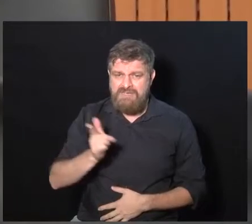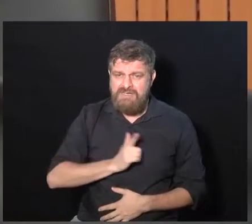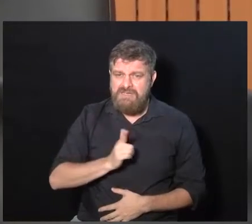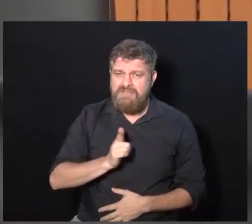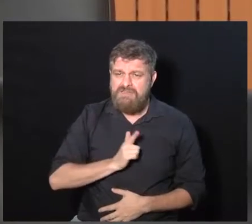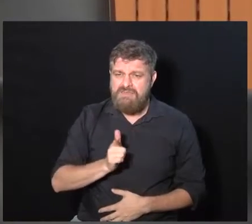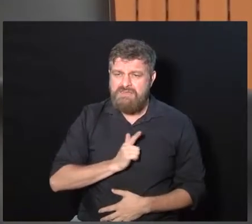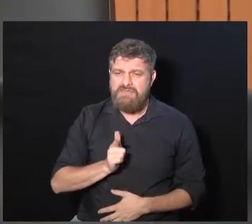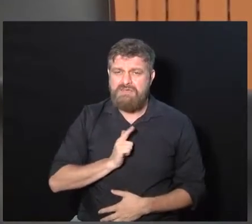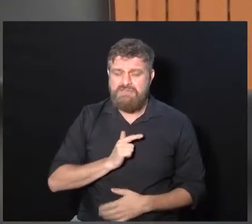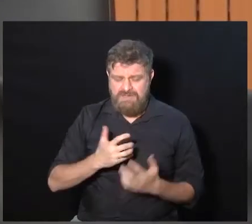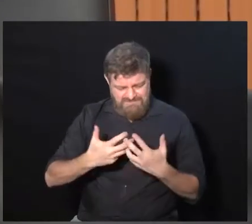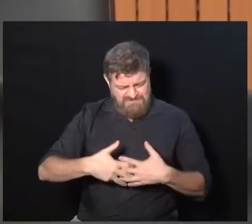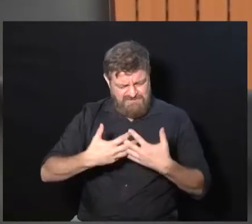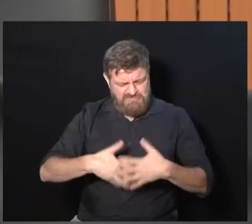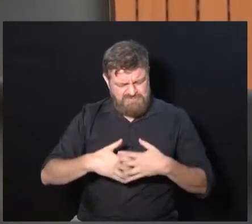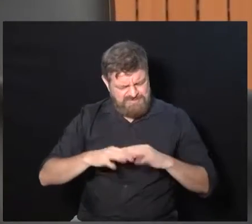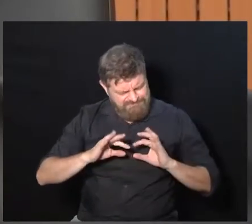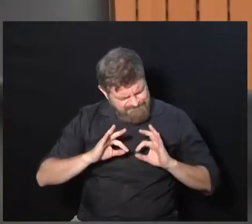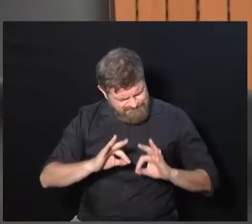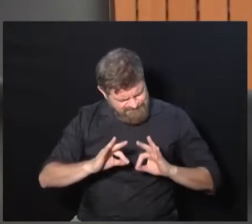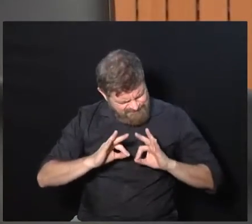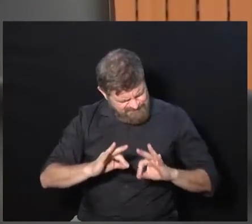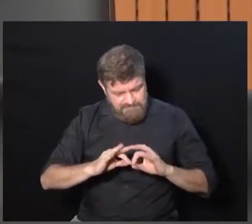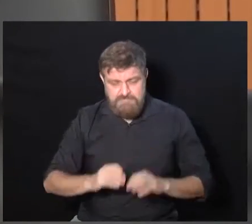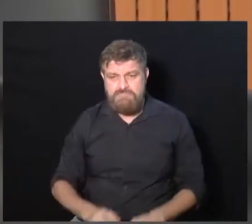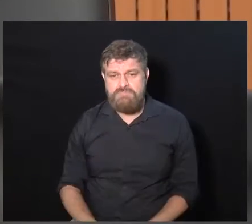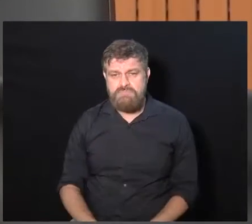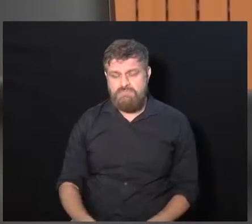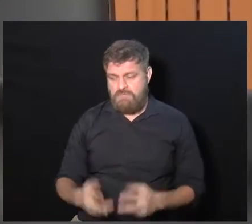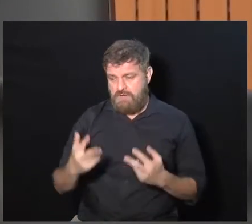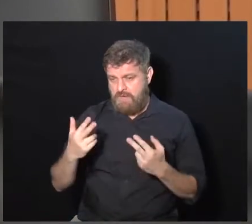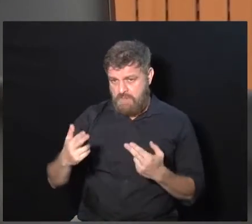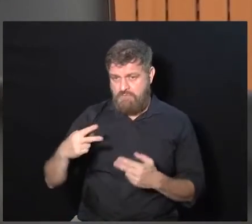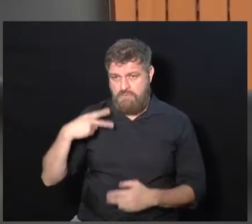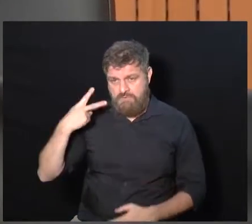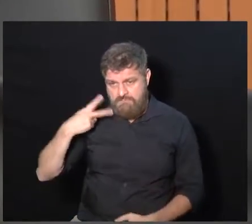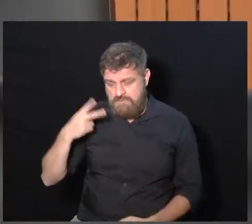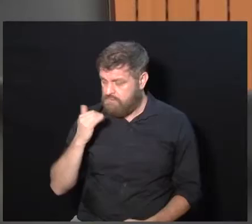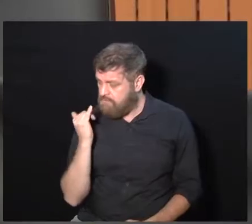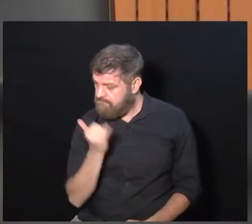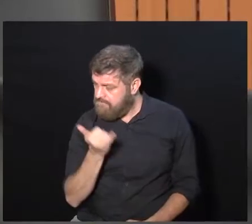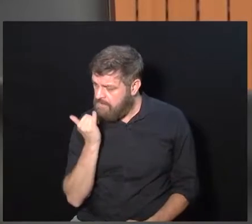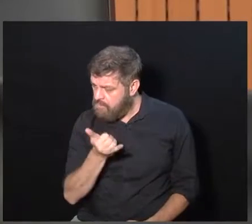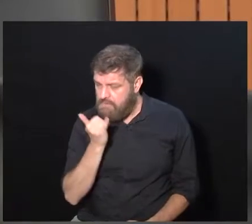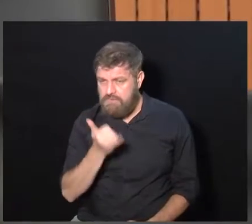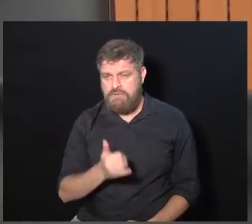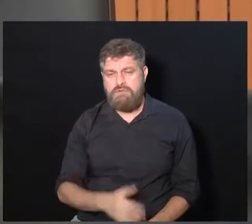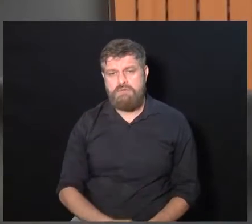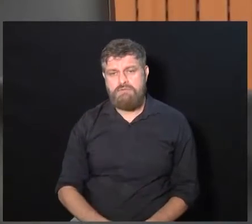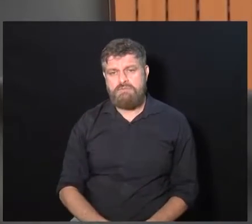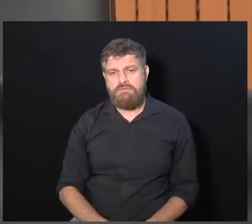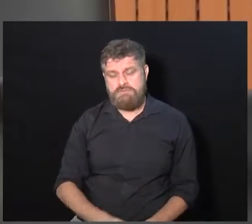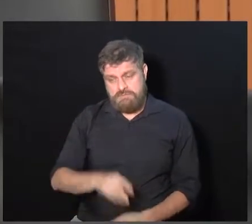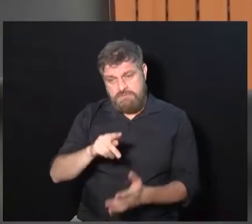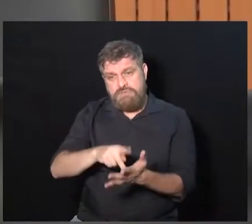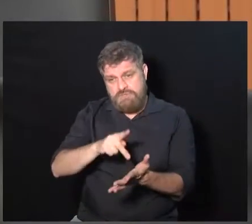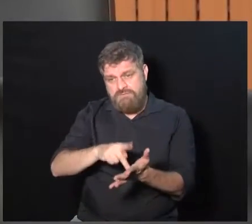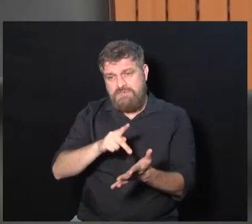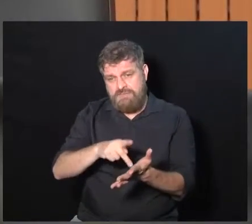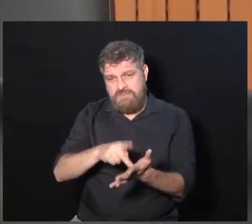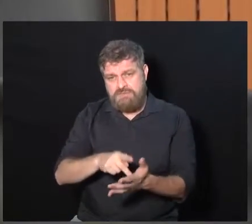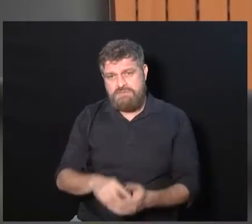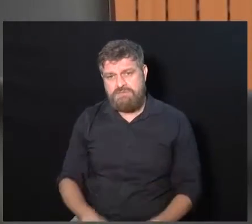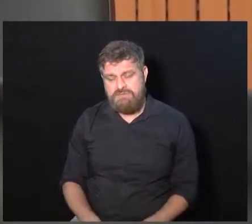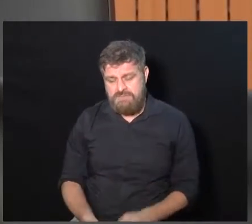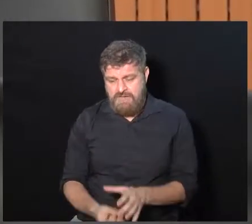muito resultado. Então, igual o vereador agora comentou, então, realmente, a